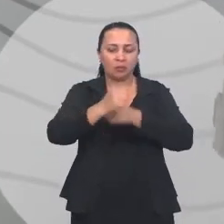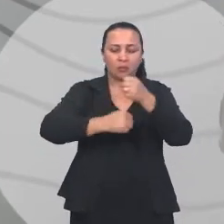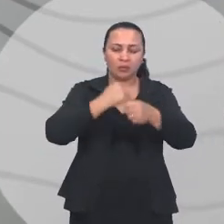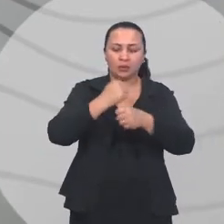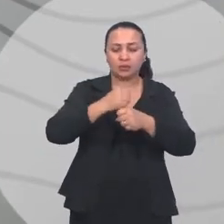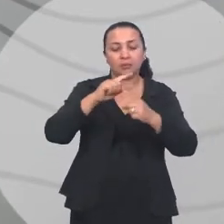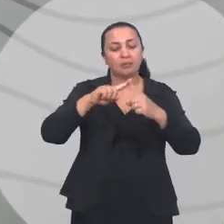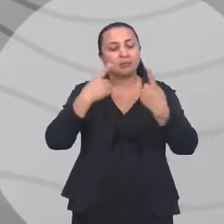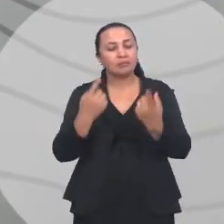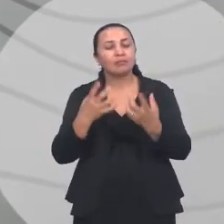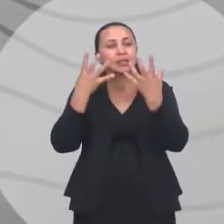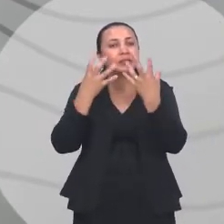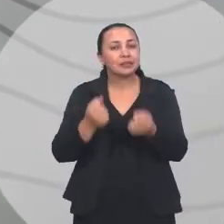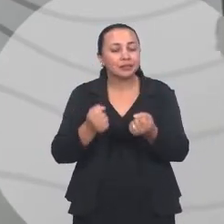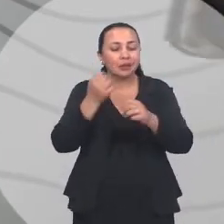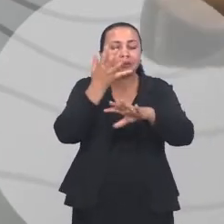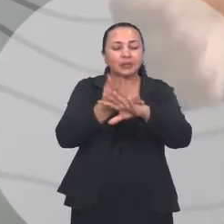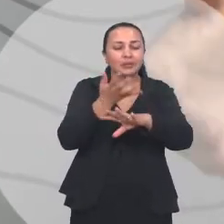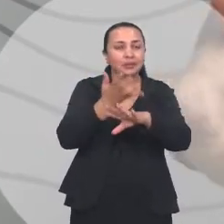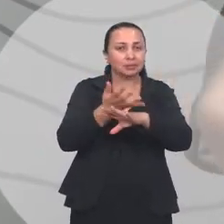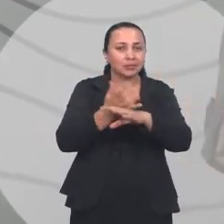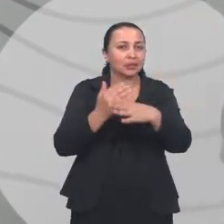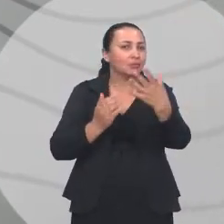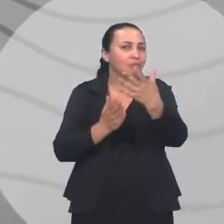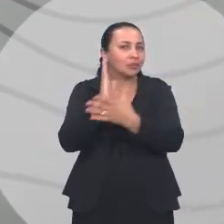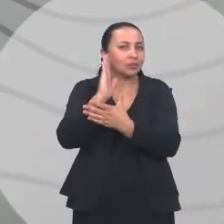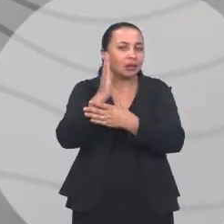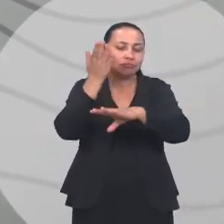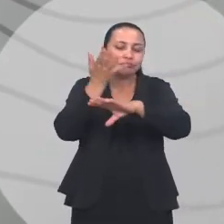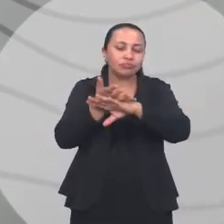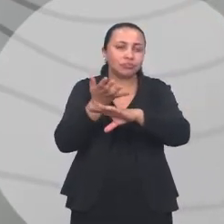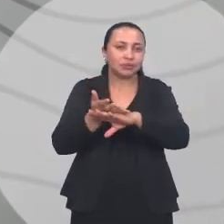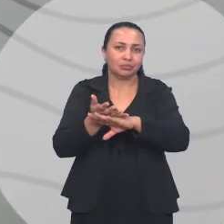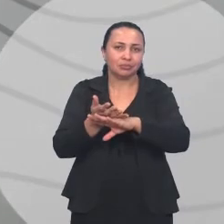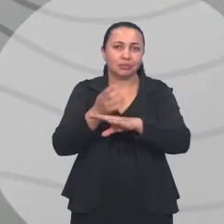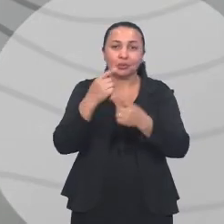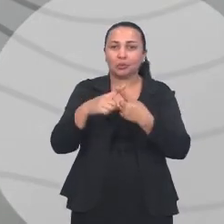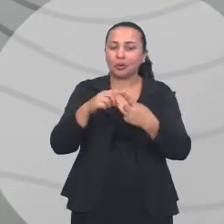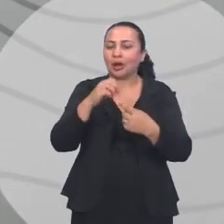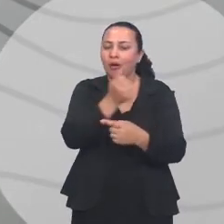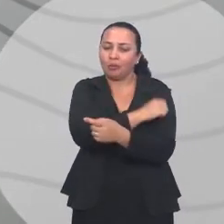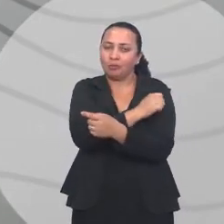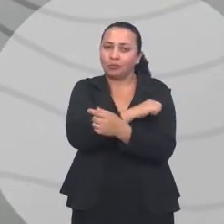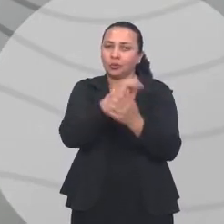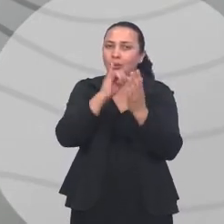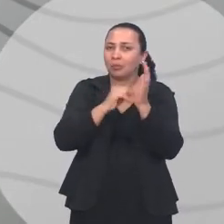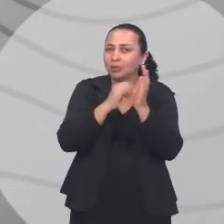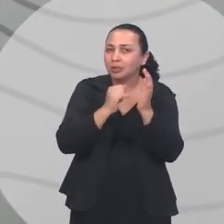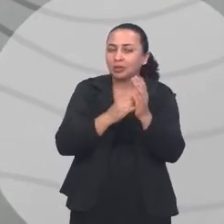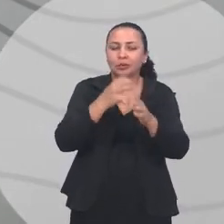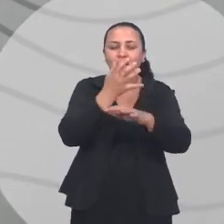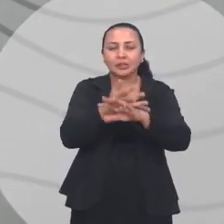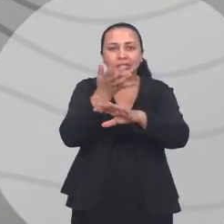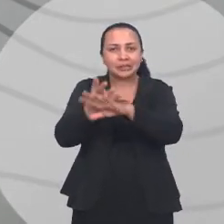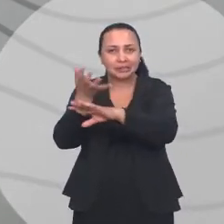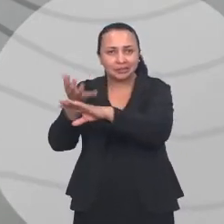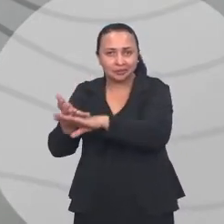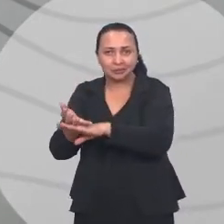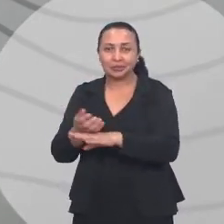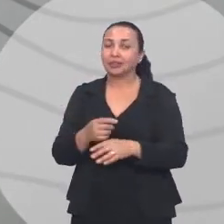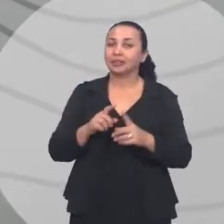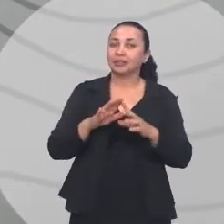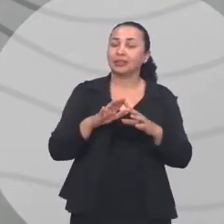curriculares em disciplinas o estudante ele é matriculados em disciplinas então qual é a obrigação da universidade é